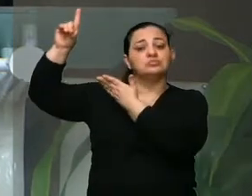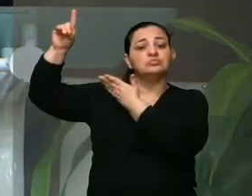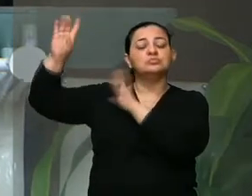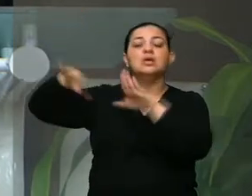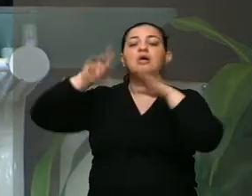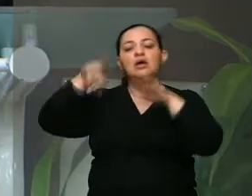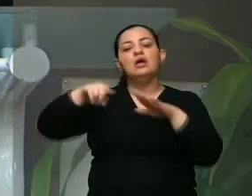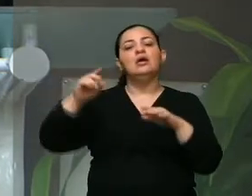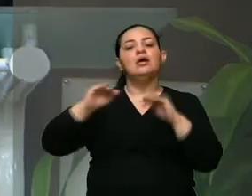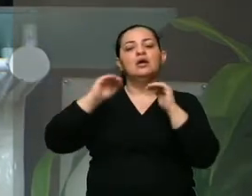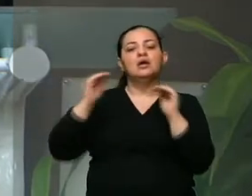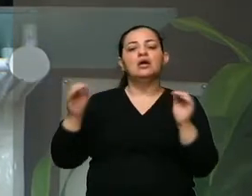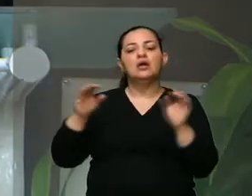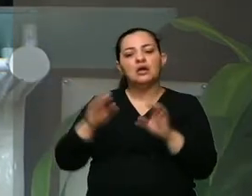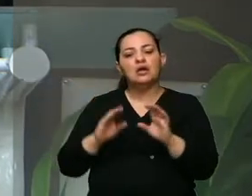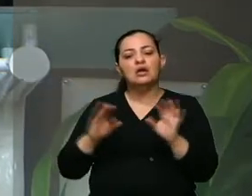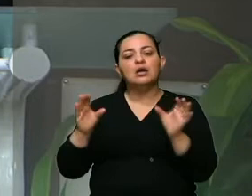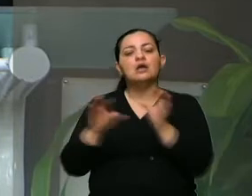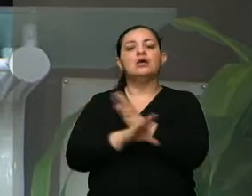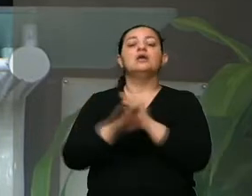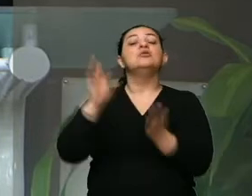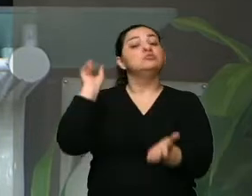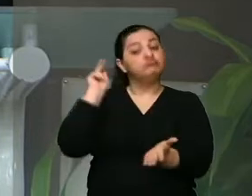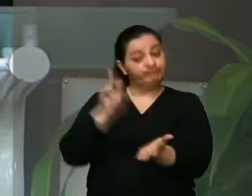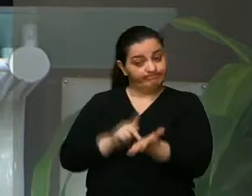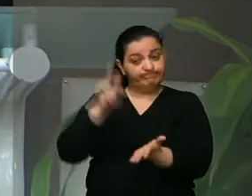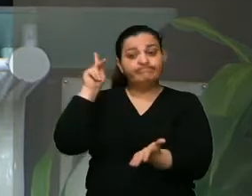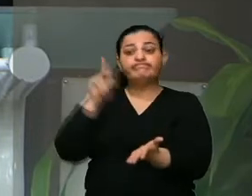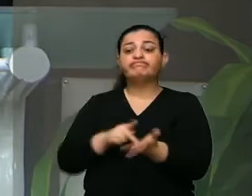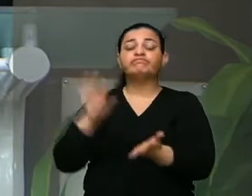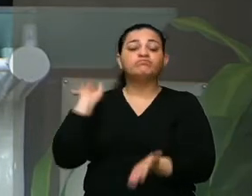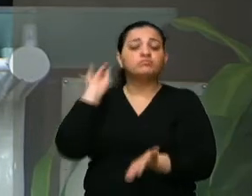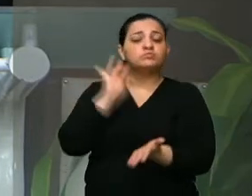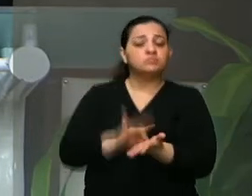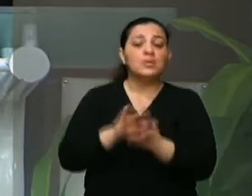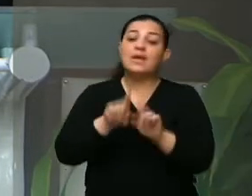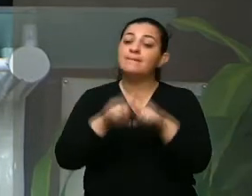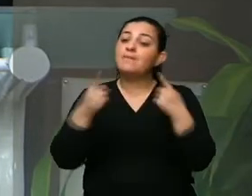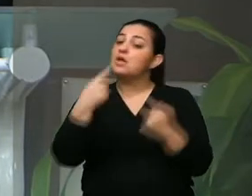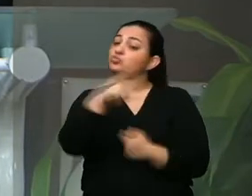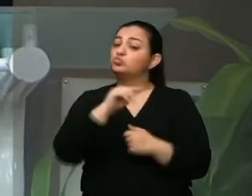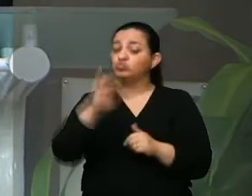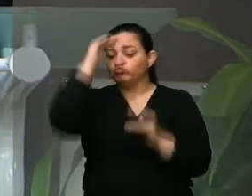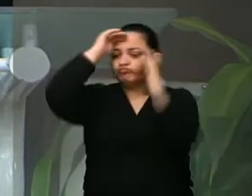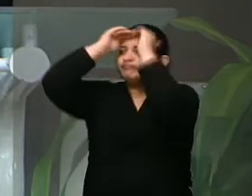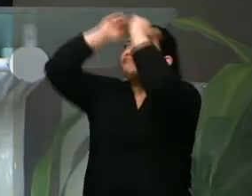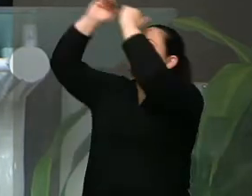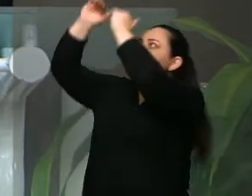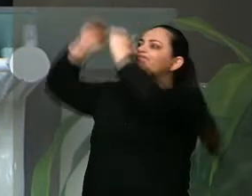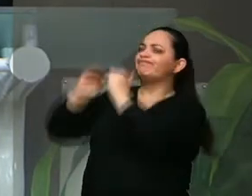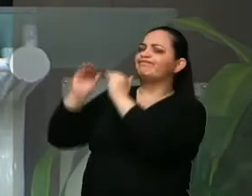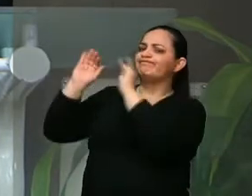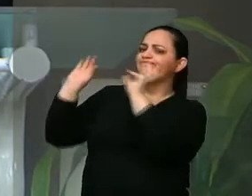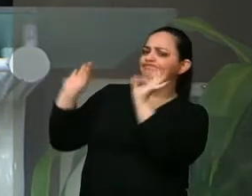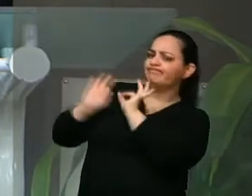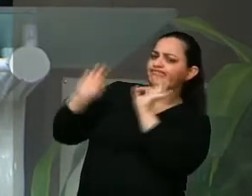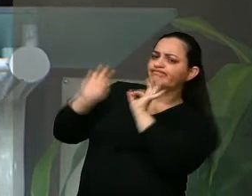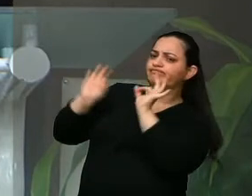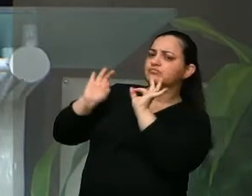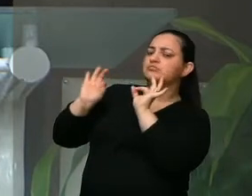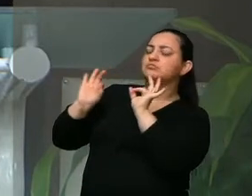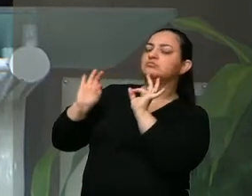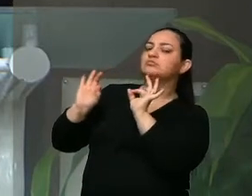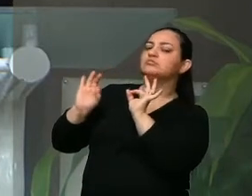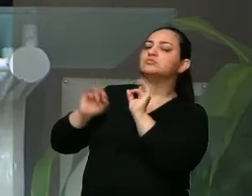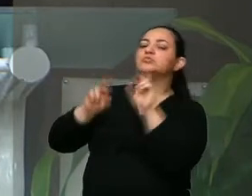isto é suficiente nem de verdade mas se você não obedece a deus o